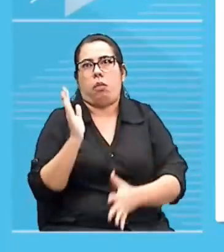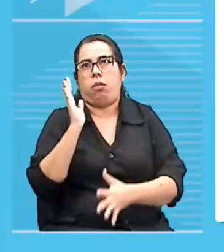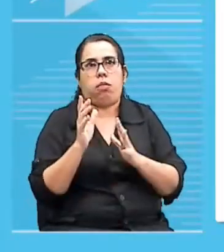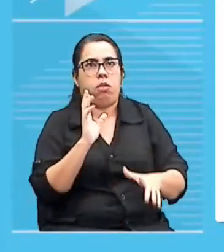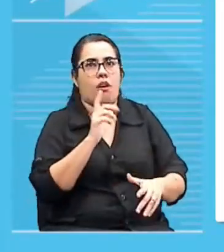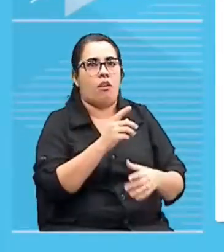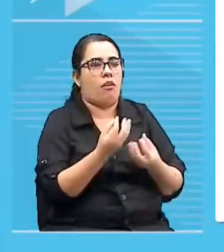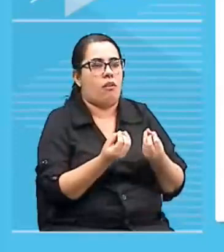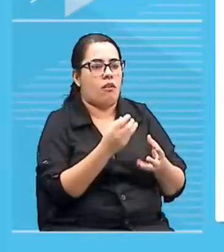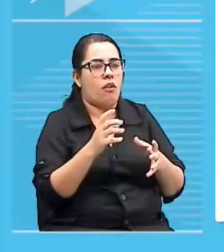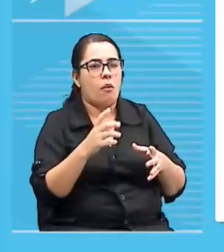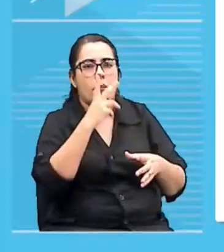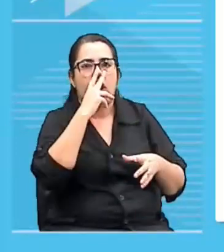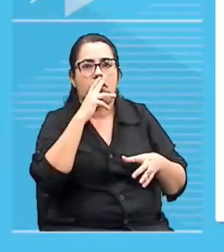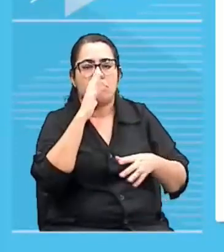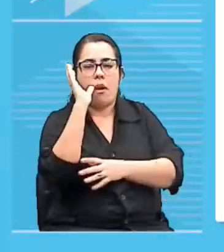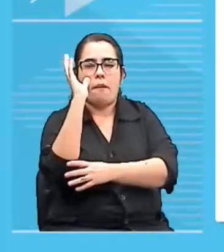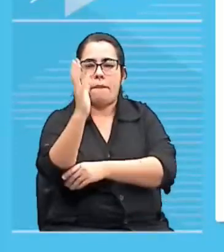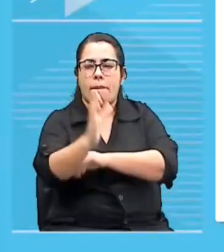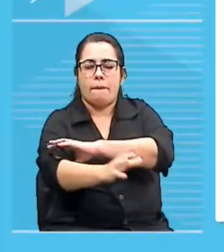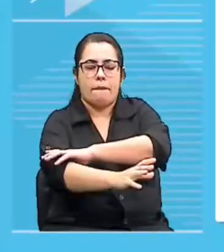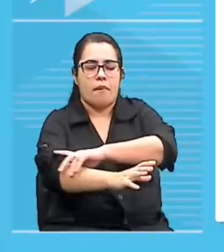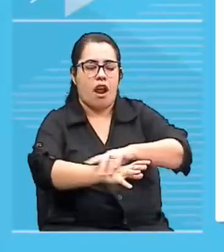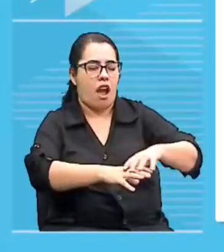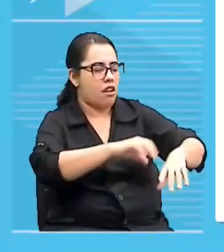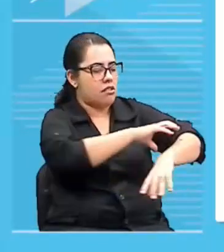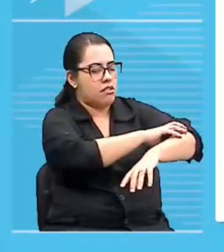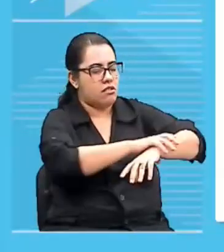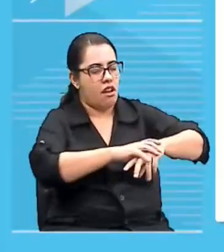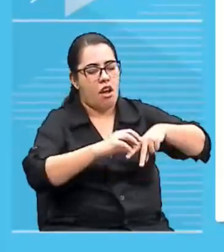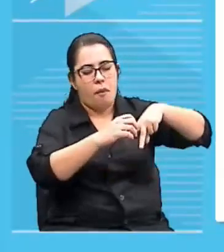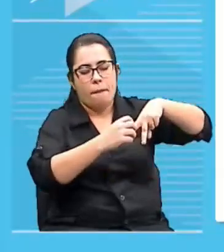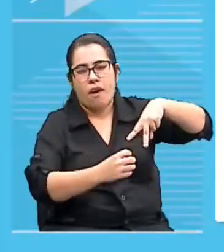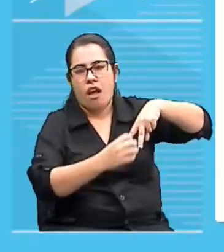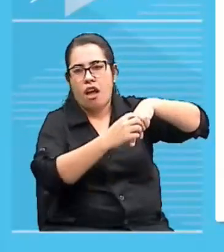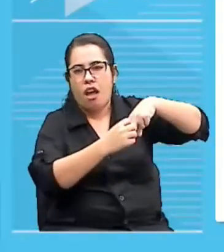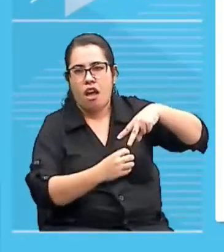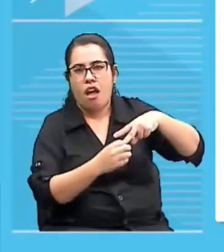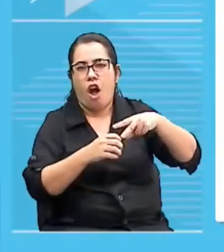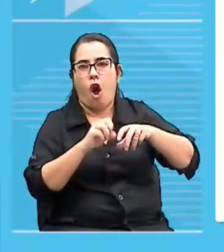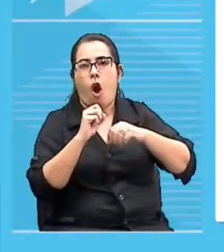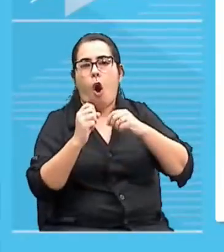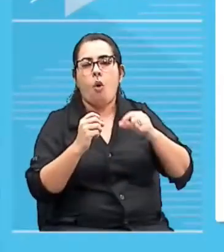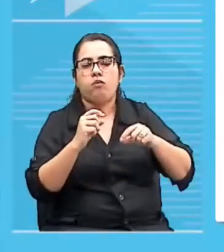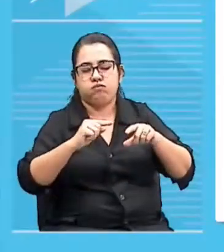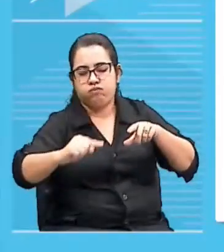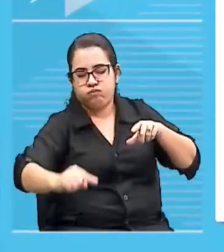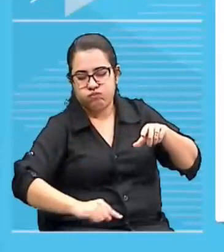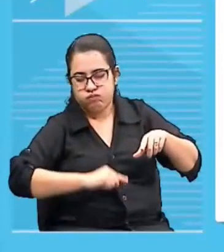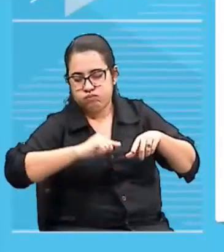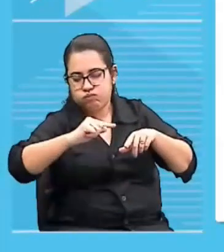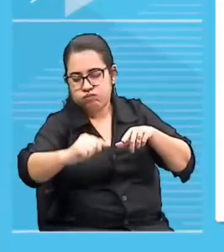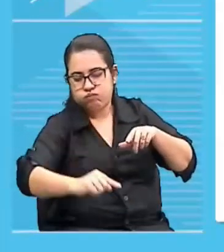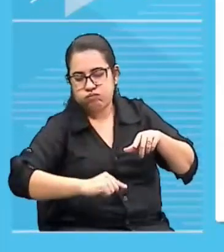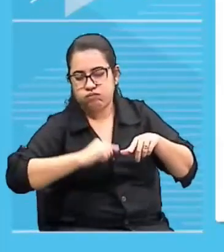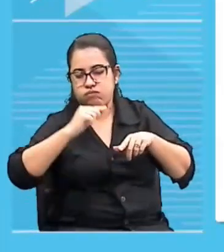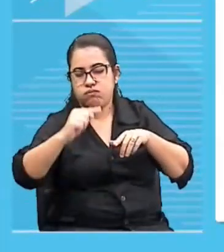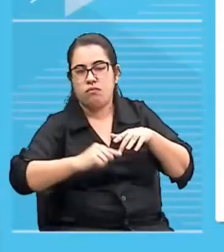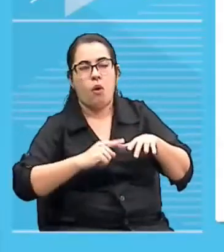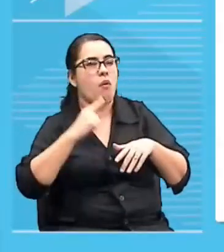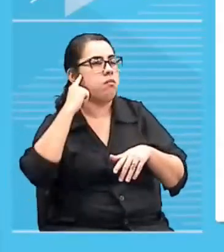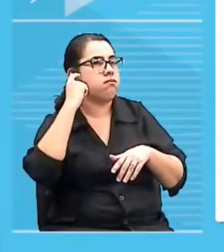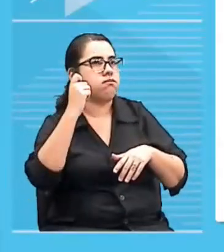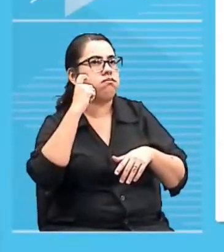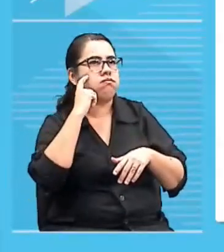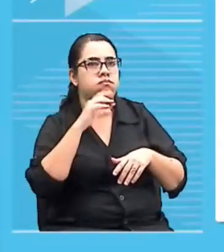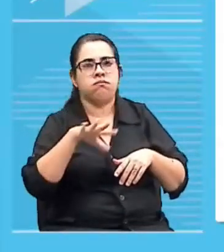robô. Robôzinho que tem os 2 braços, 2 perninhas, ou que tem uma esteirinha, que tem aquele barulho